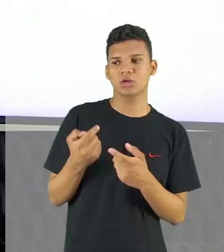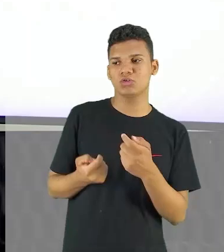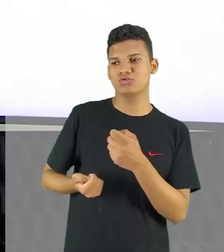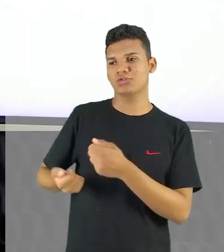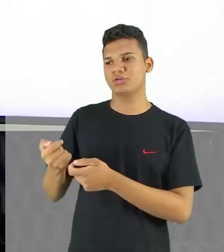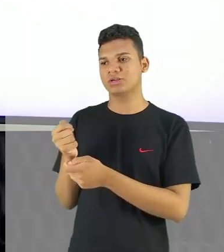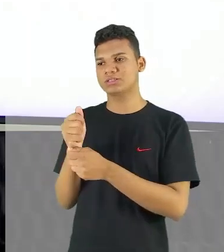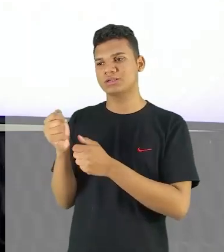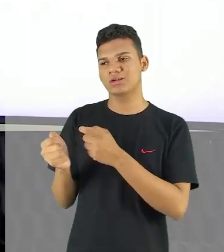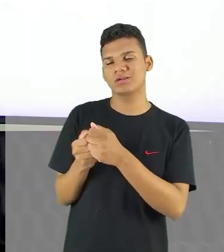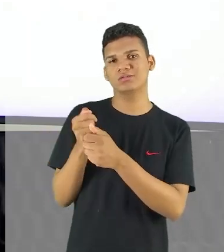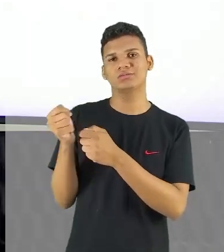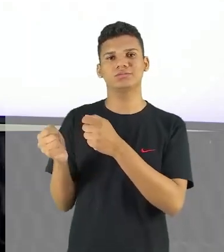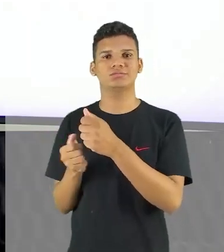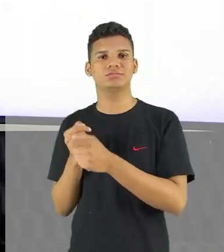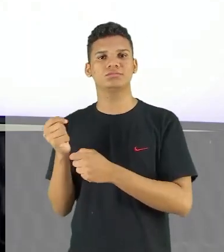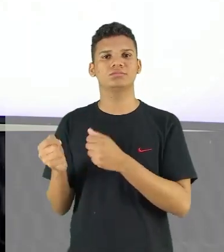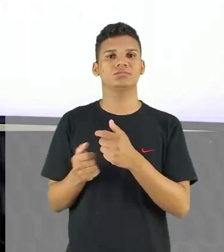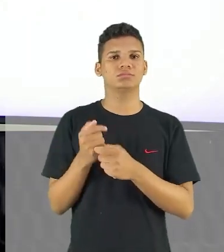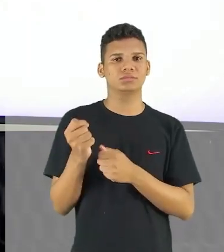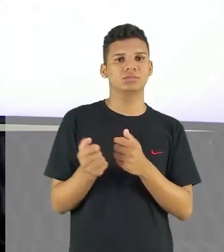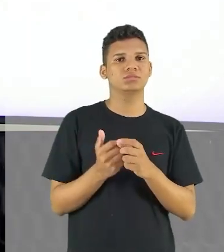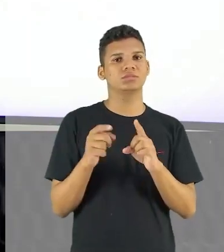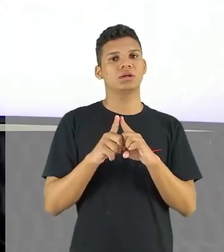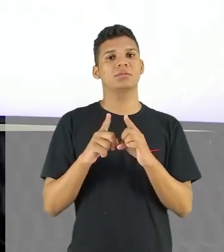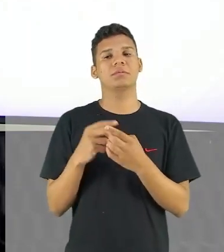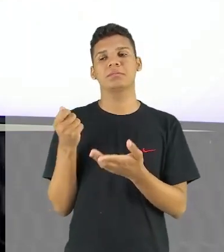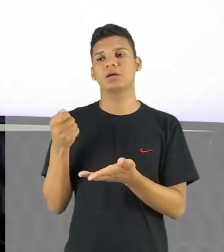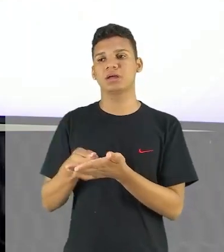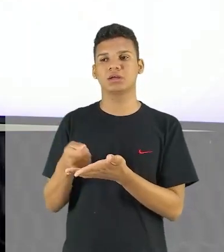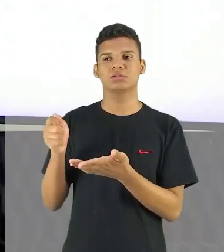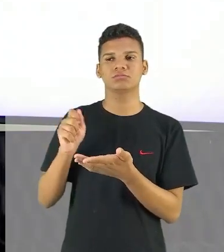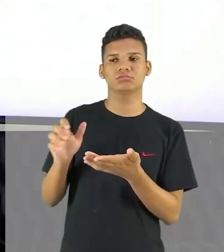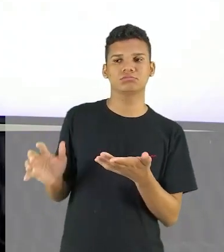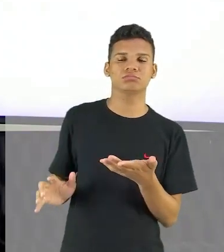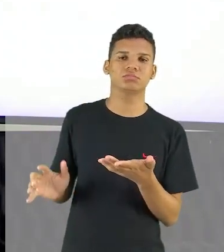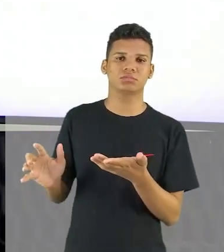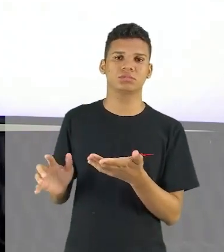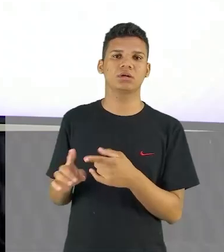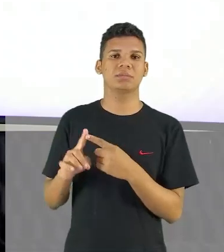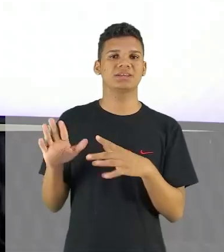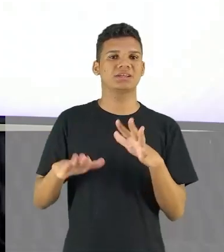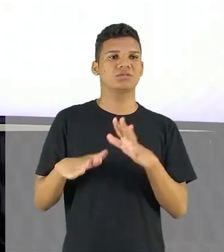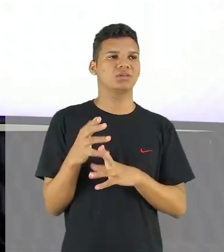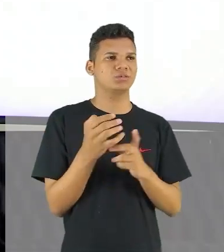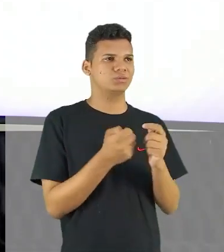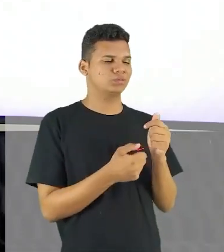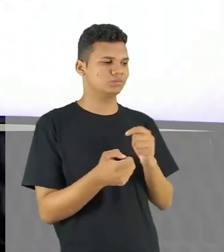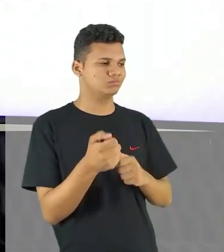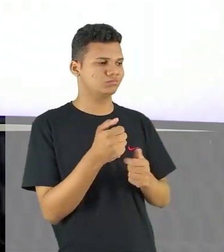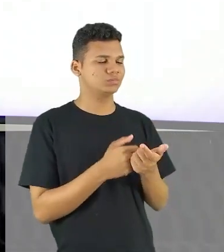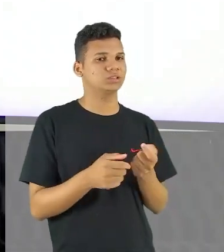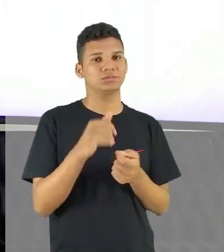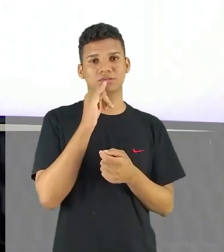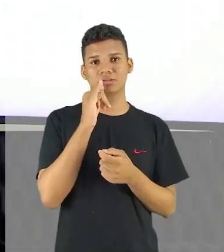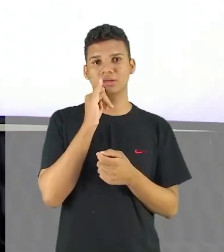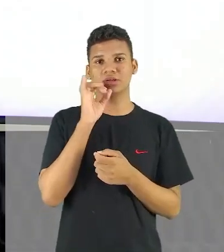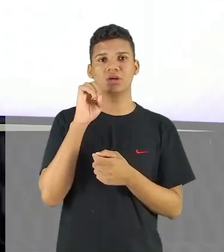negociava, barganhando, economizando, barganhando, enganando,